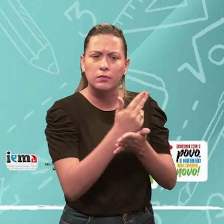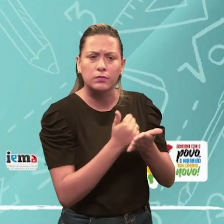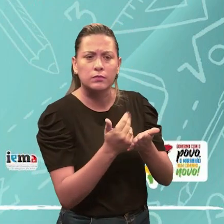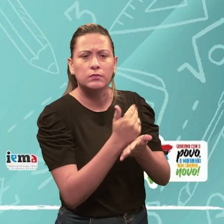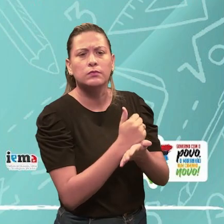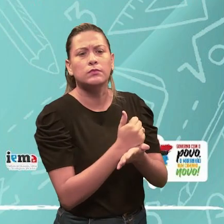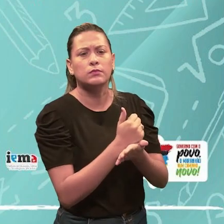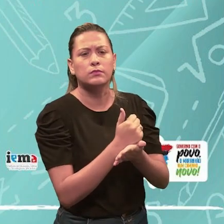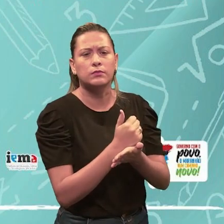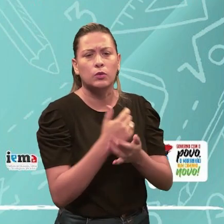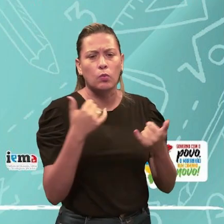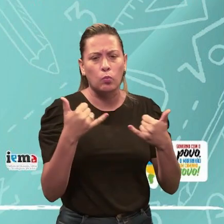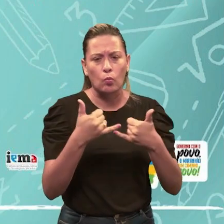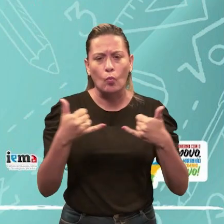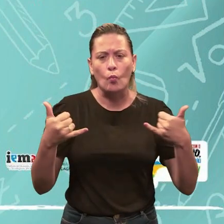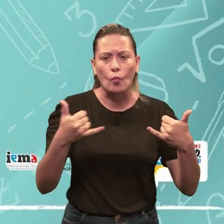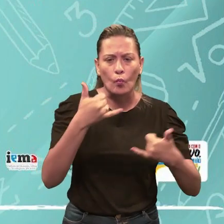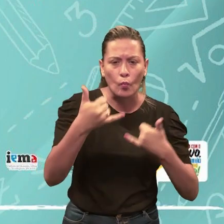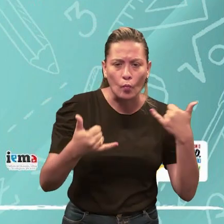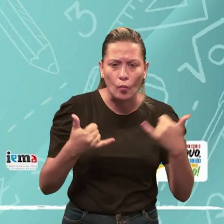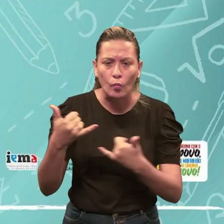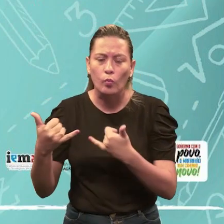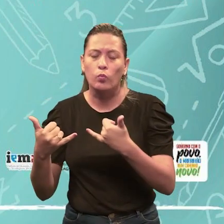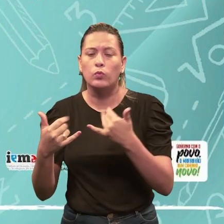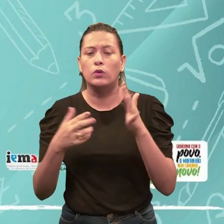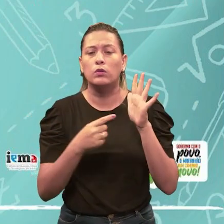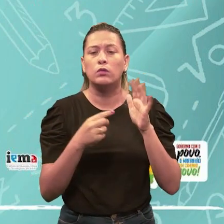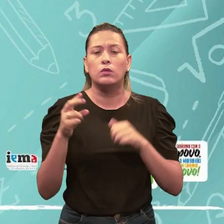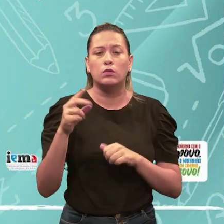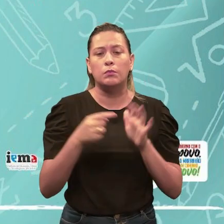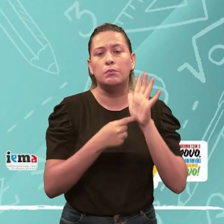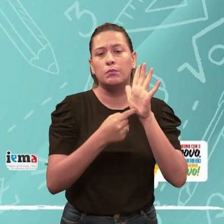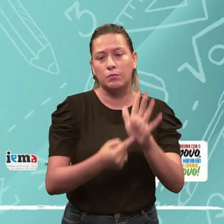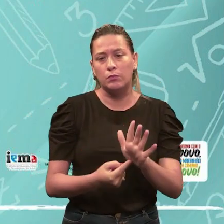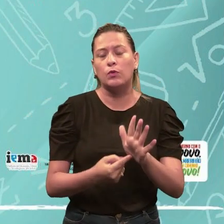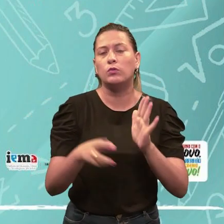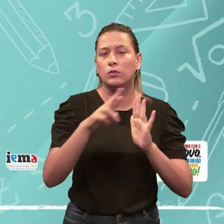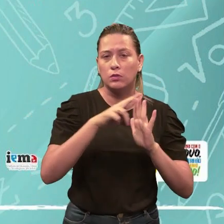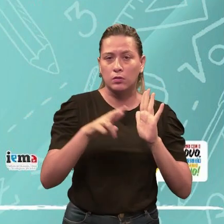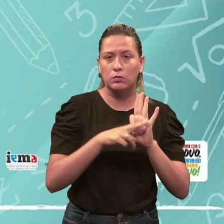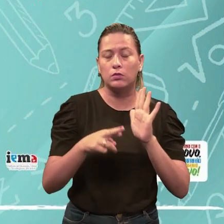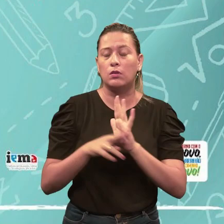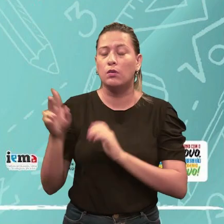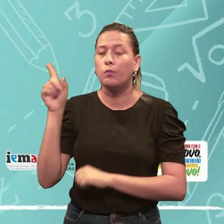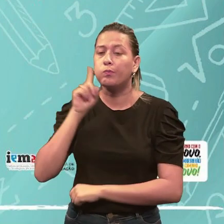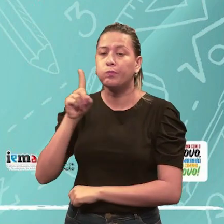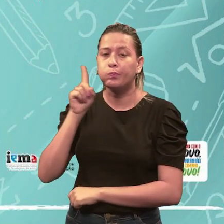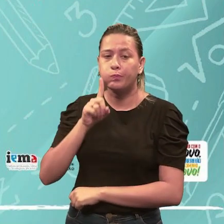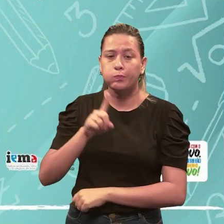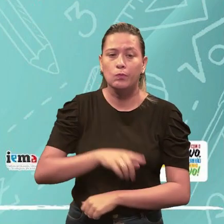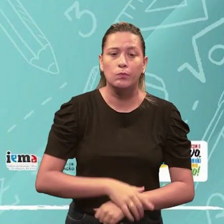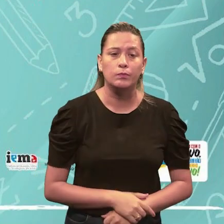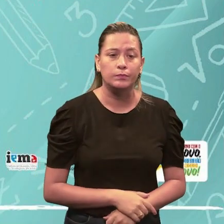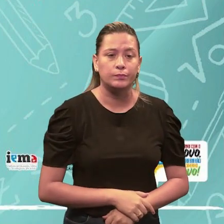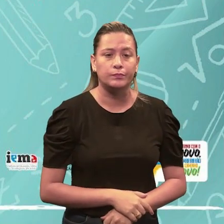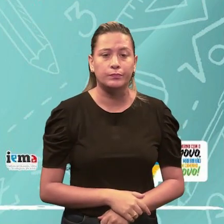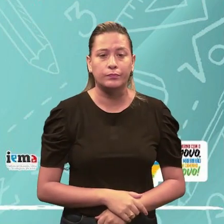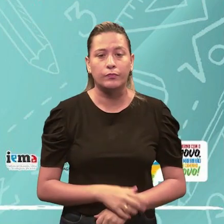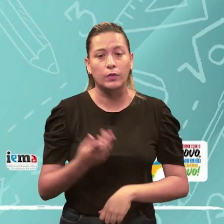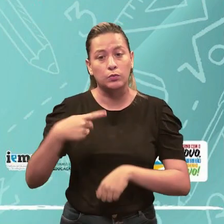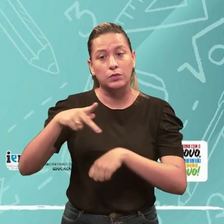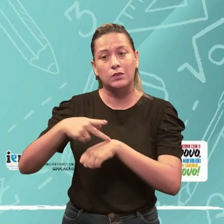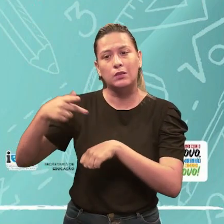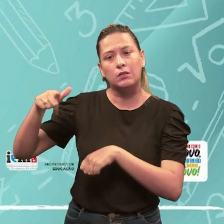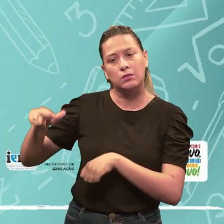esquema, com as linhas do enrolamento mostradas nos padrões dos Estados Unidos, tá? Então, os indutores internacionais